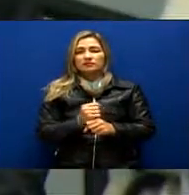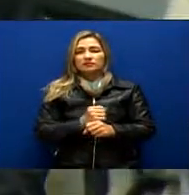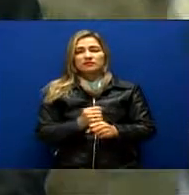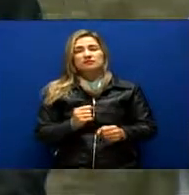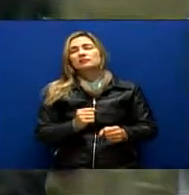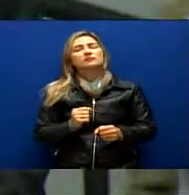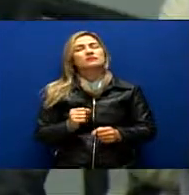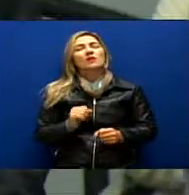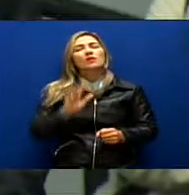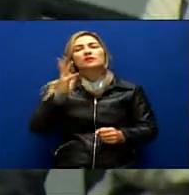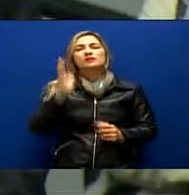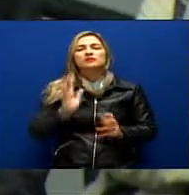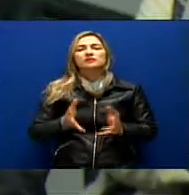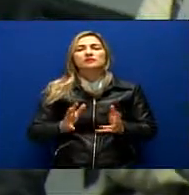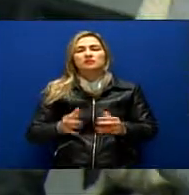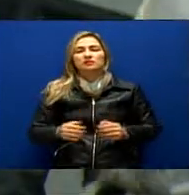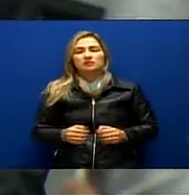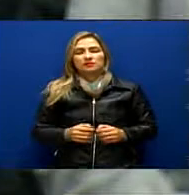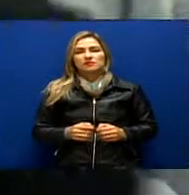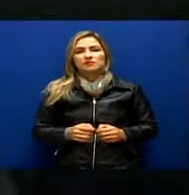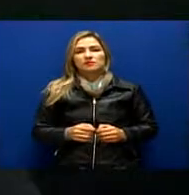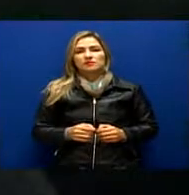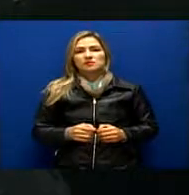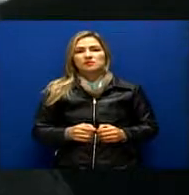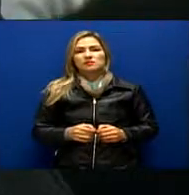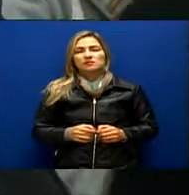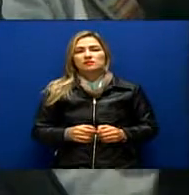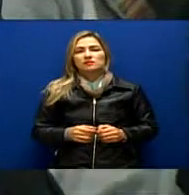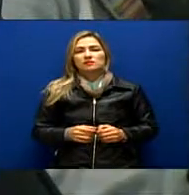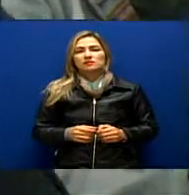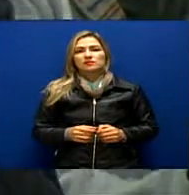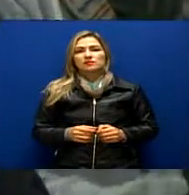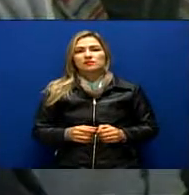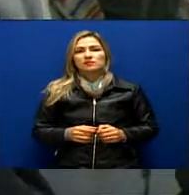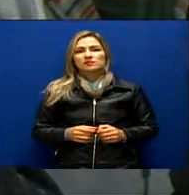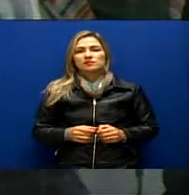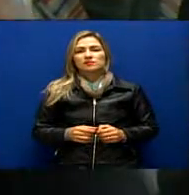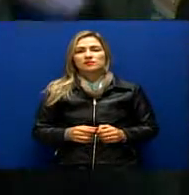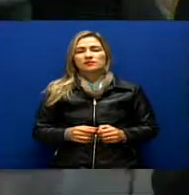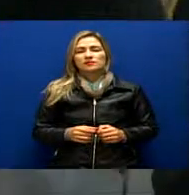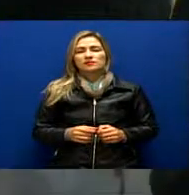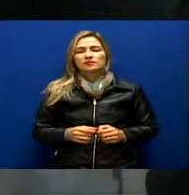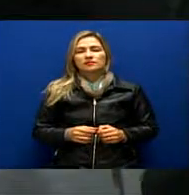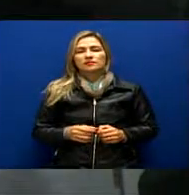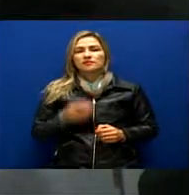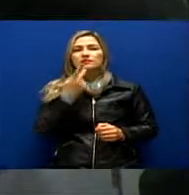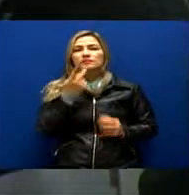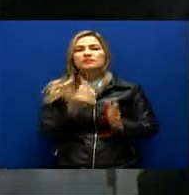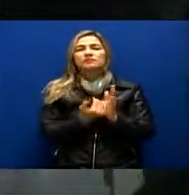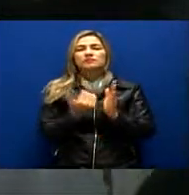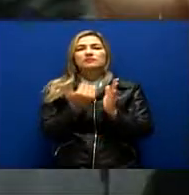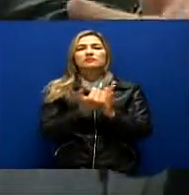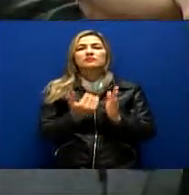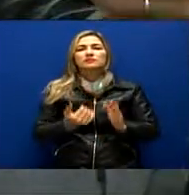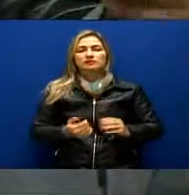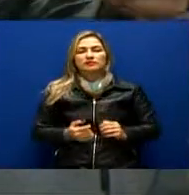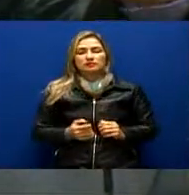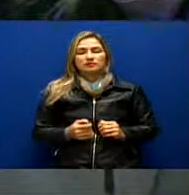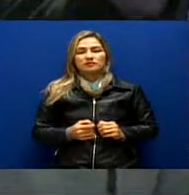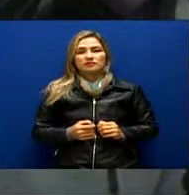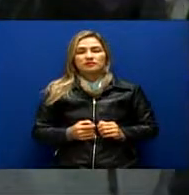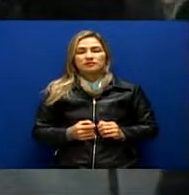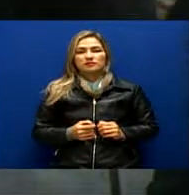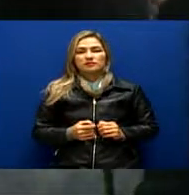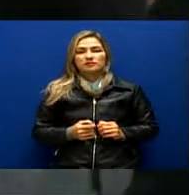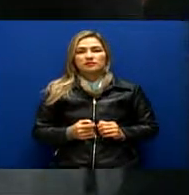e estamos colocando um fim nisso. E digo mais, ainda bem que a forma contrária a esse